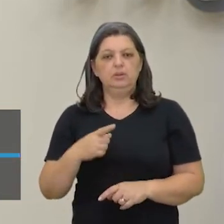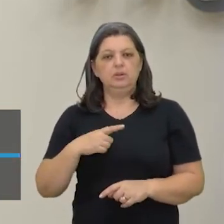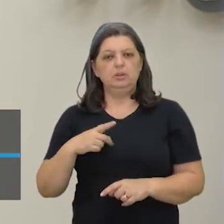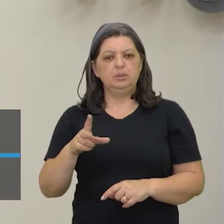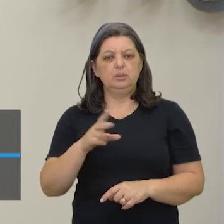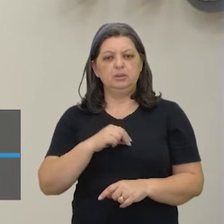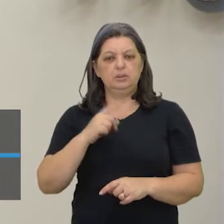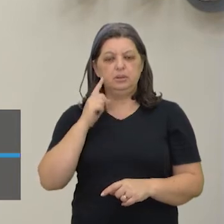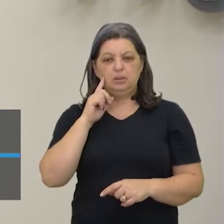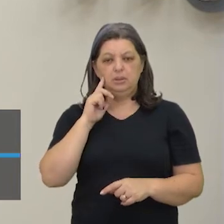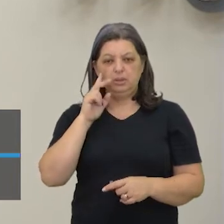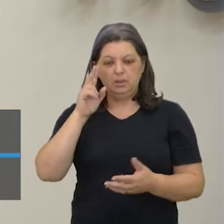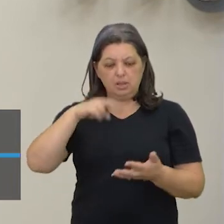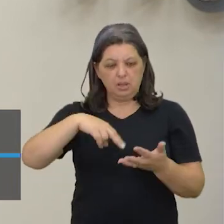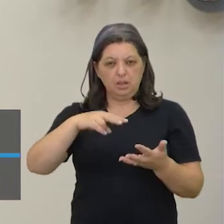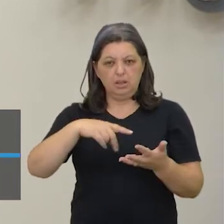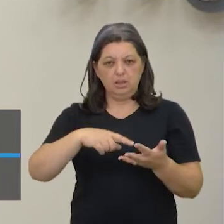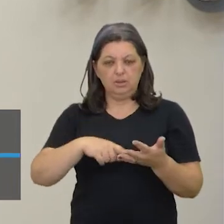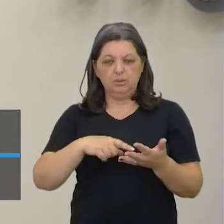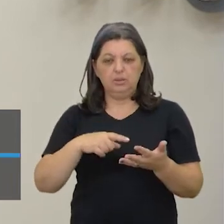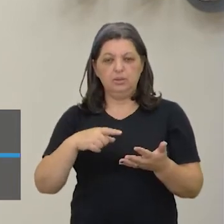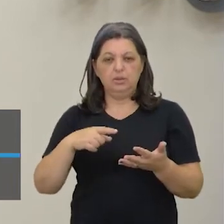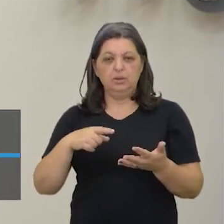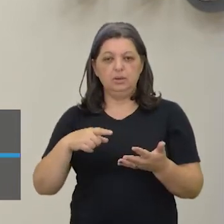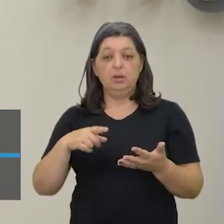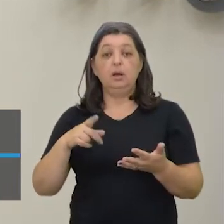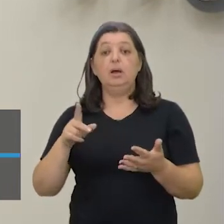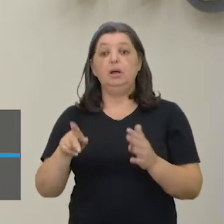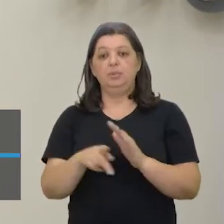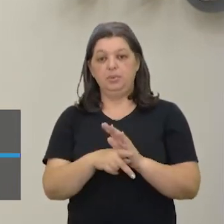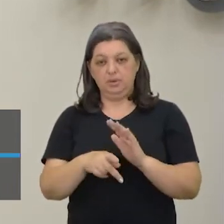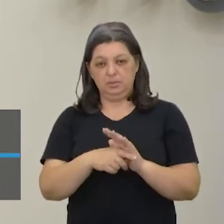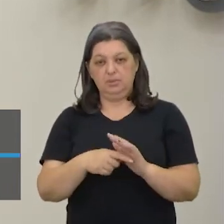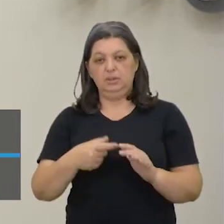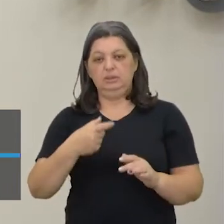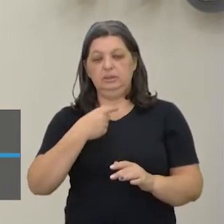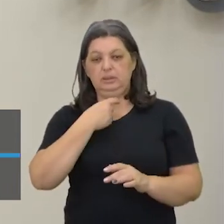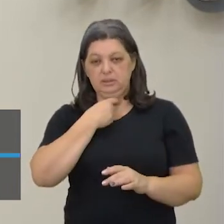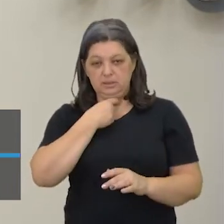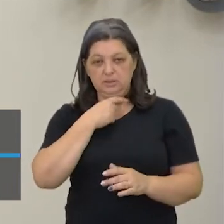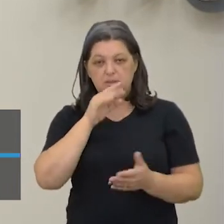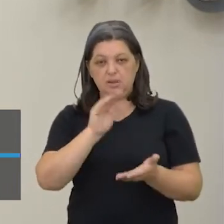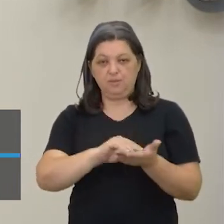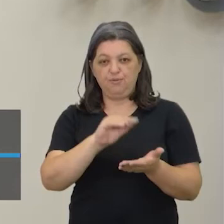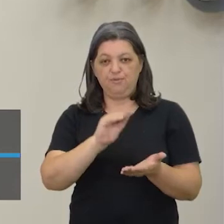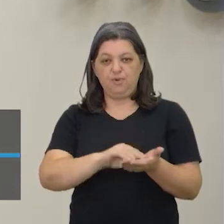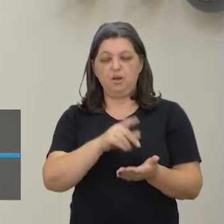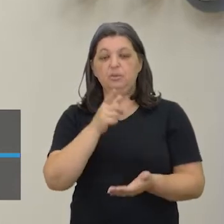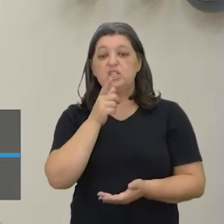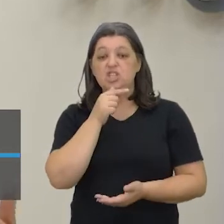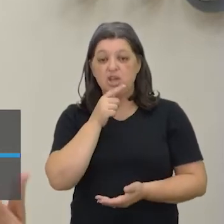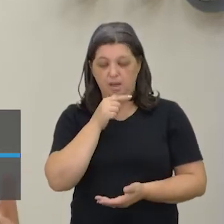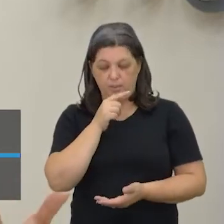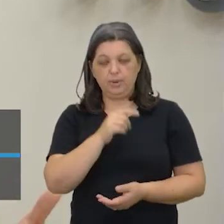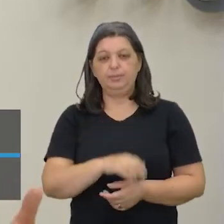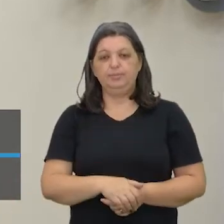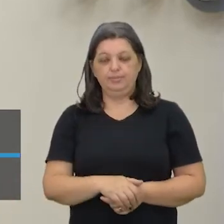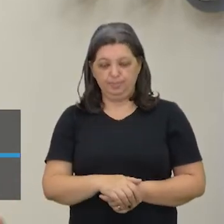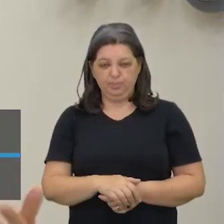estava muito legal. Cadê o caso? A crise hídrica. Né, a falta de água, então a gente tem